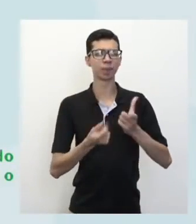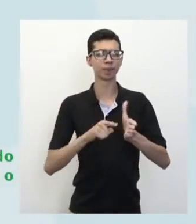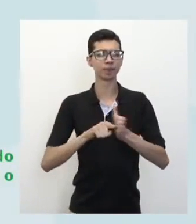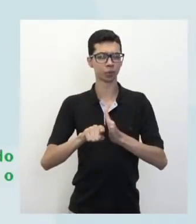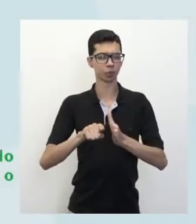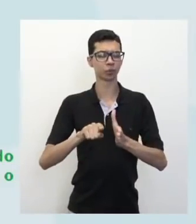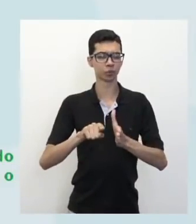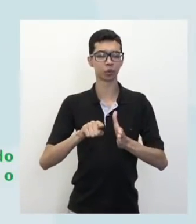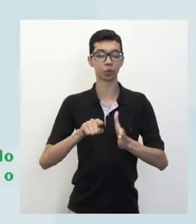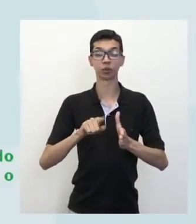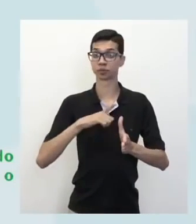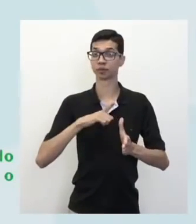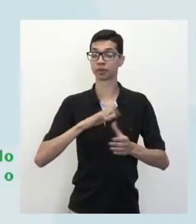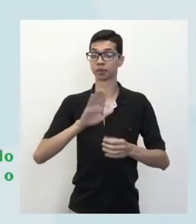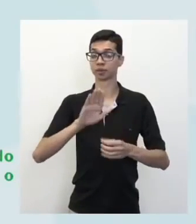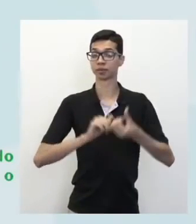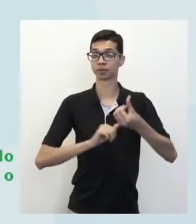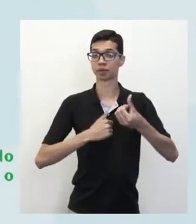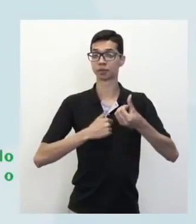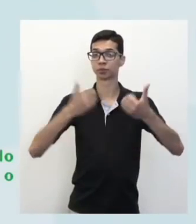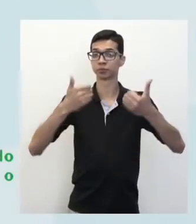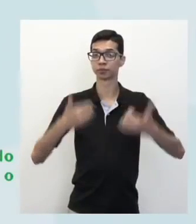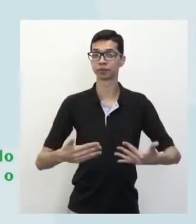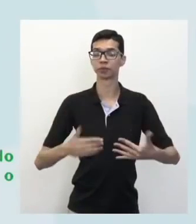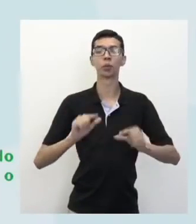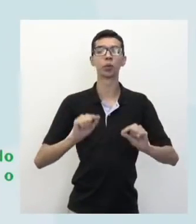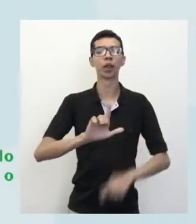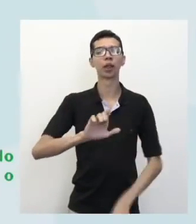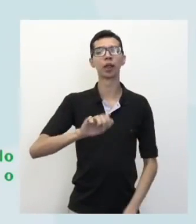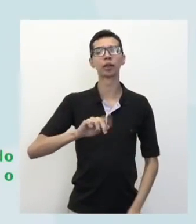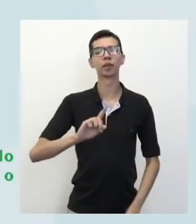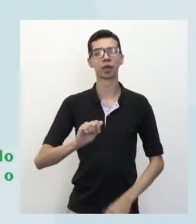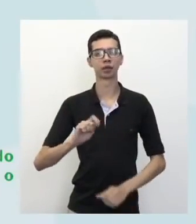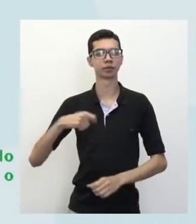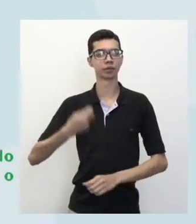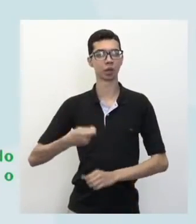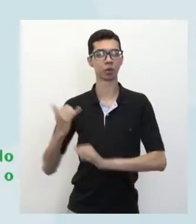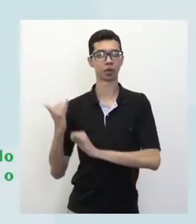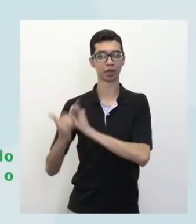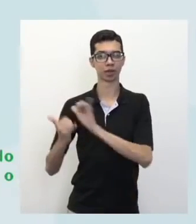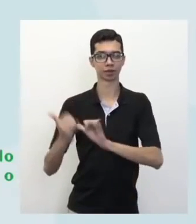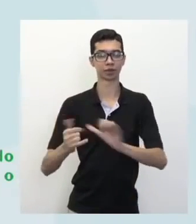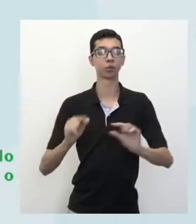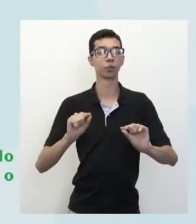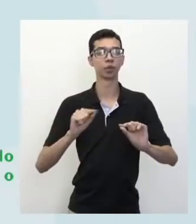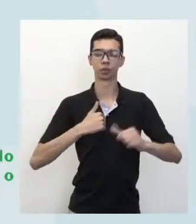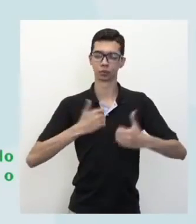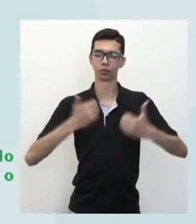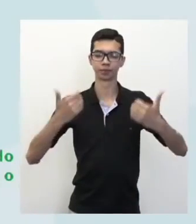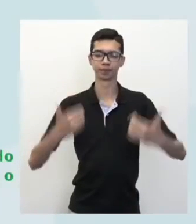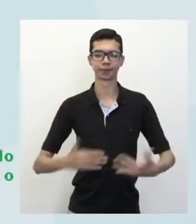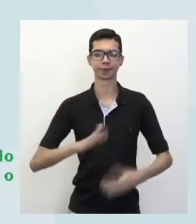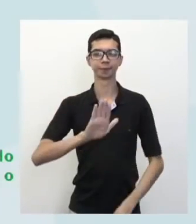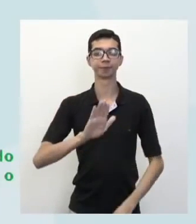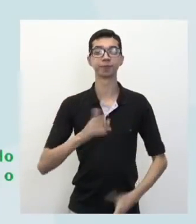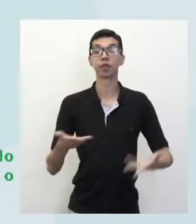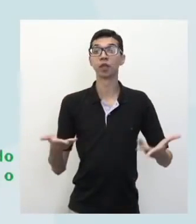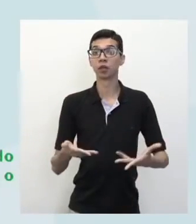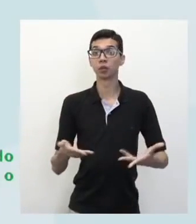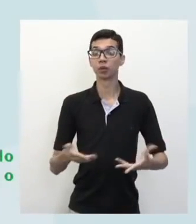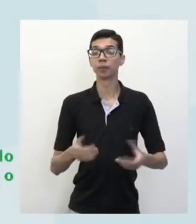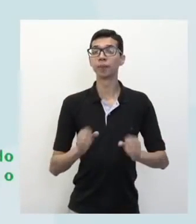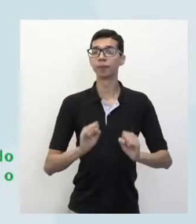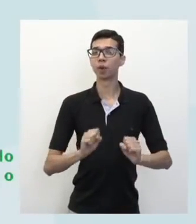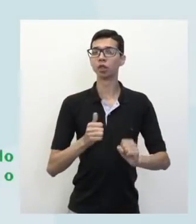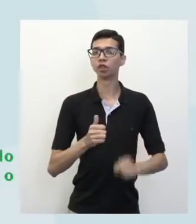número 6, que eu dou a definição de lenda e faço a questão, tá? Então, vamos lá, ó. Agora, pode ir para